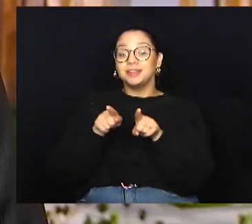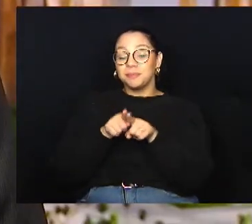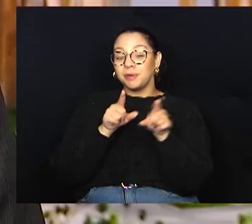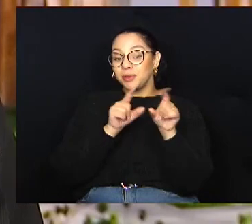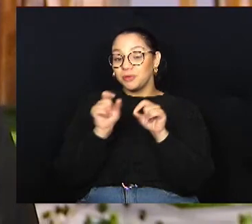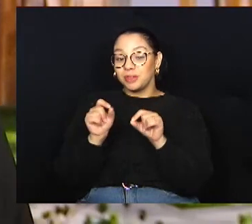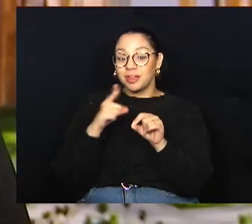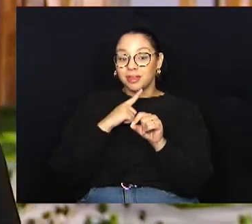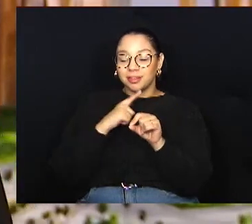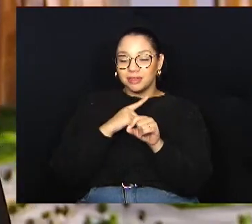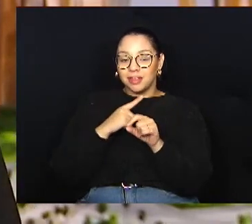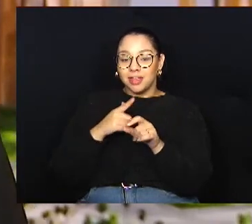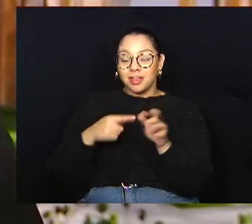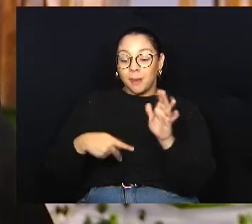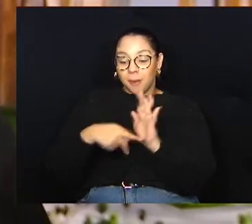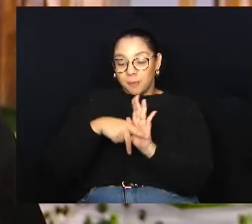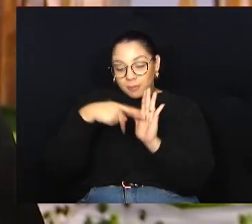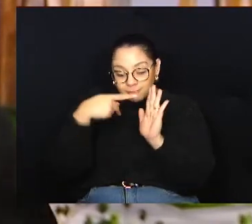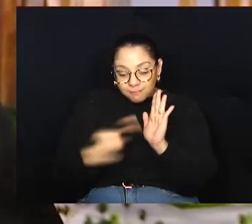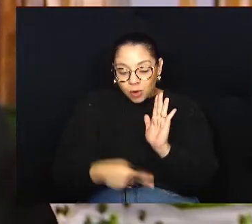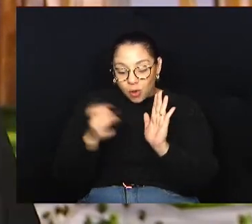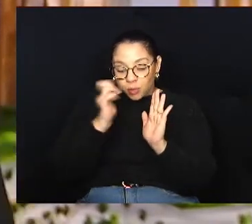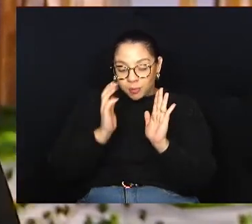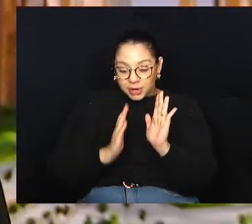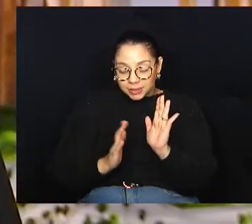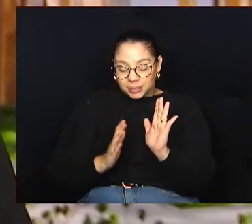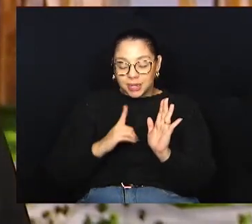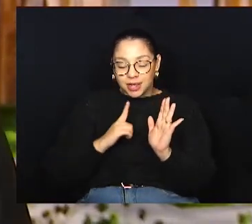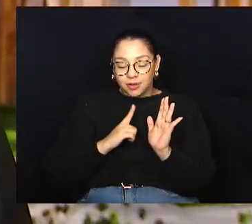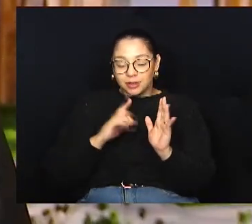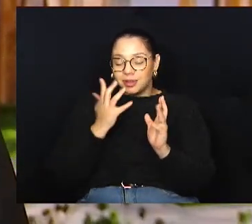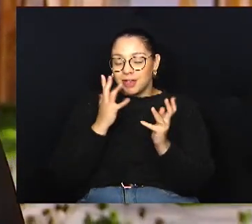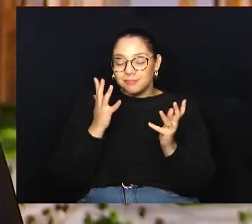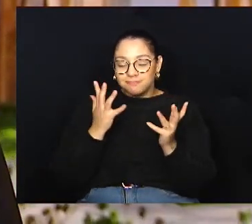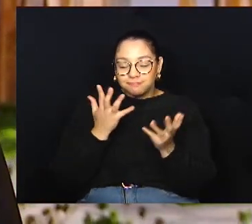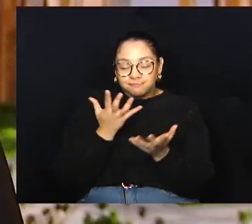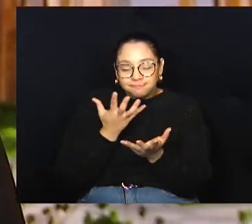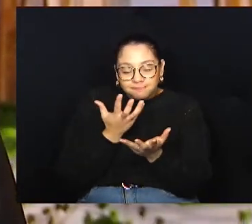na raiz aqui da formação do povo brasileiro, né, a raça